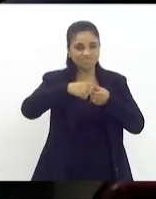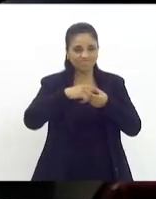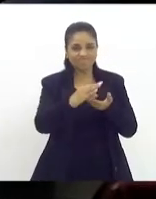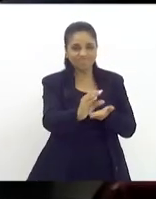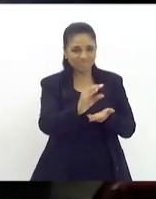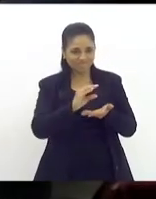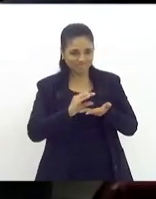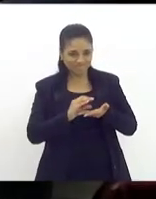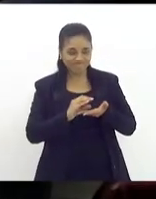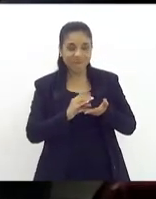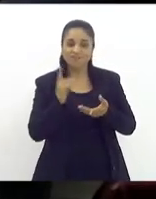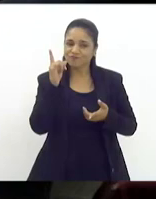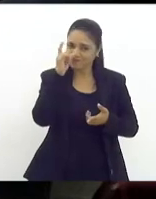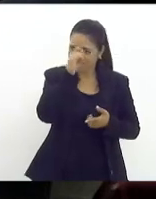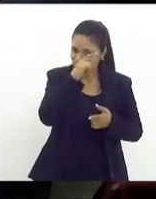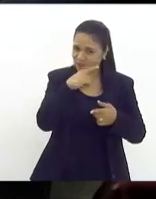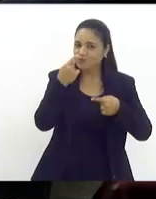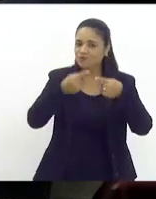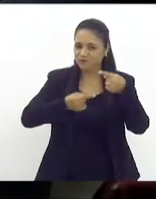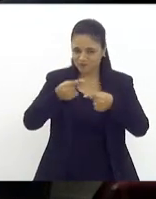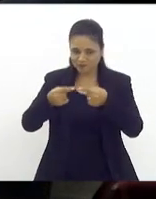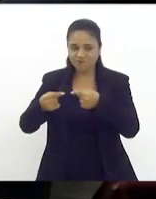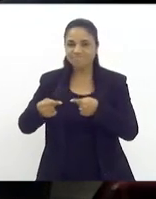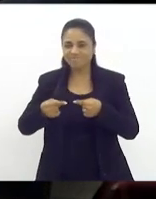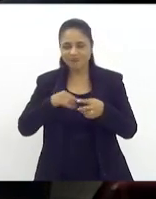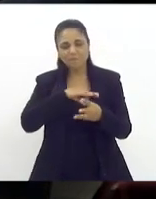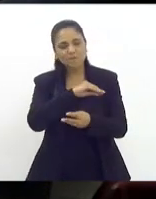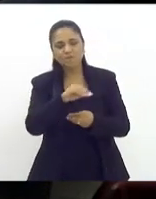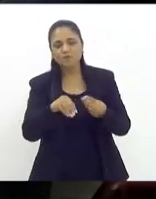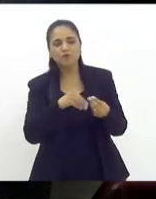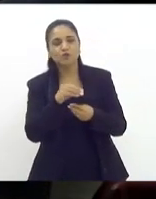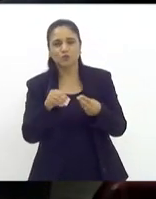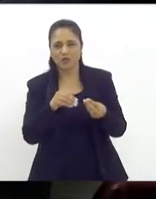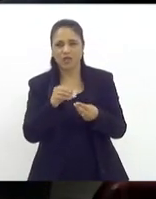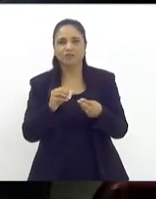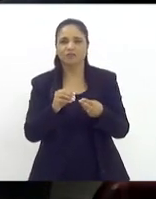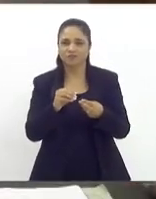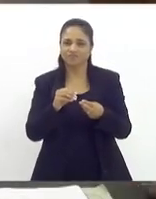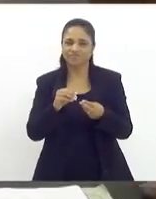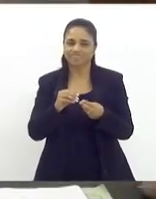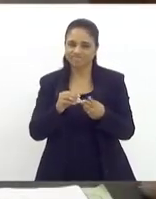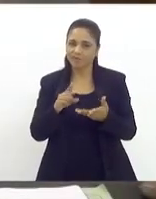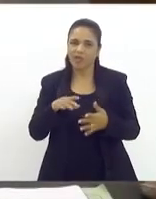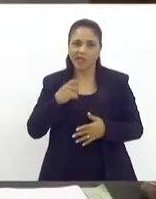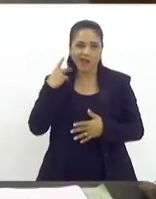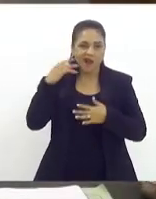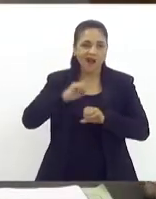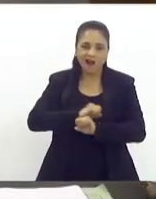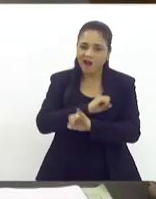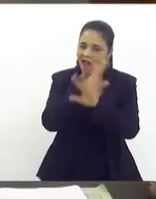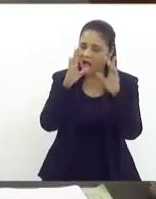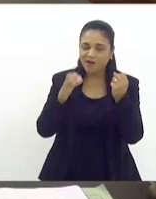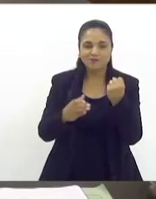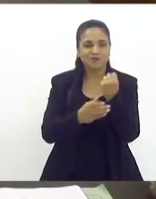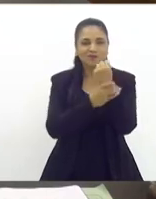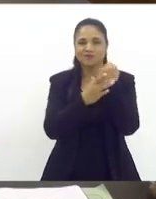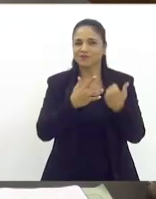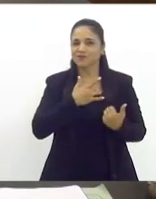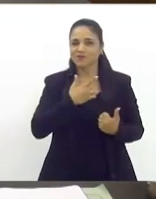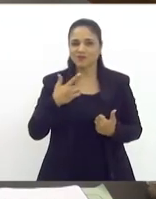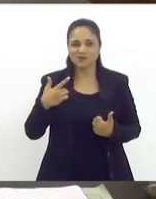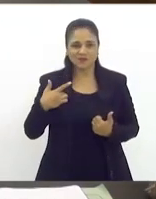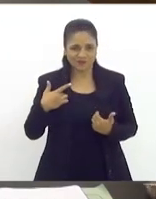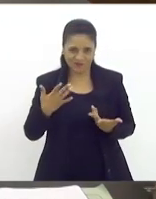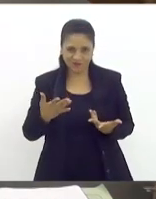de adentrarmos aqui no tá Parlamento muito, Estadual. Está muito misturada. É claramente política de seguros e exatamente. É federal. Só me dá